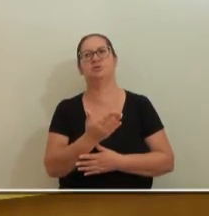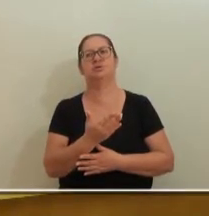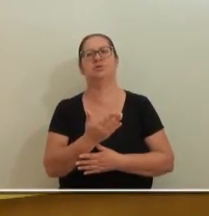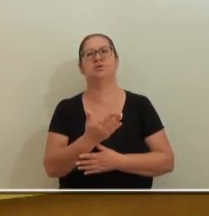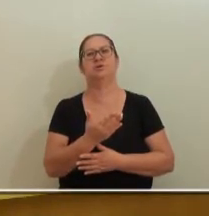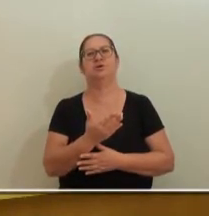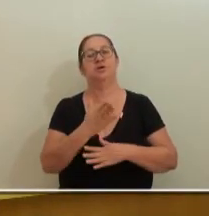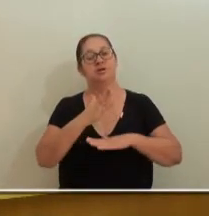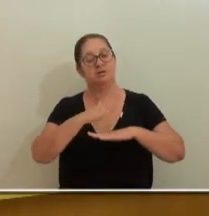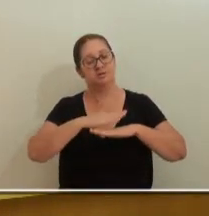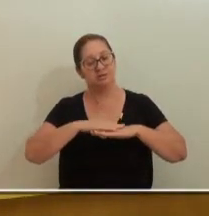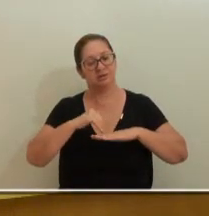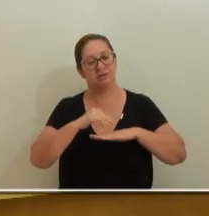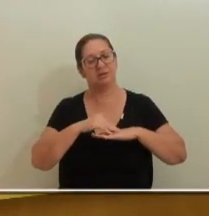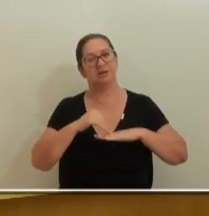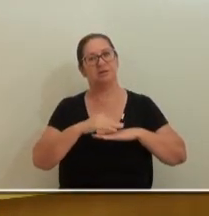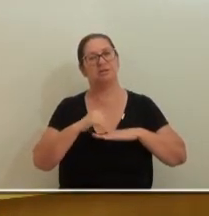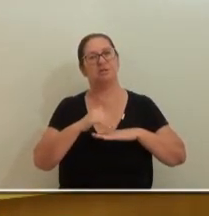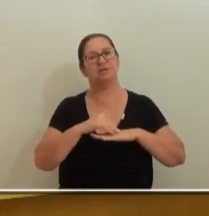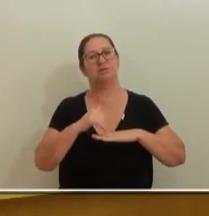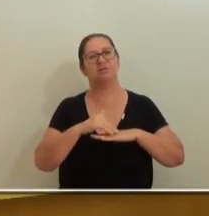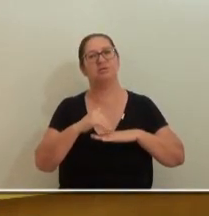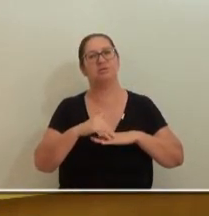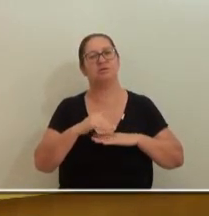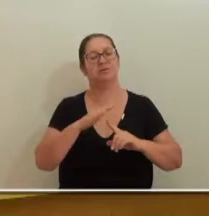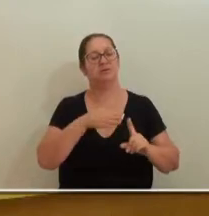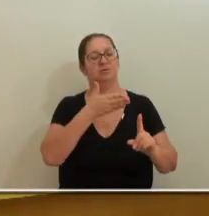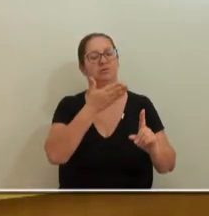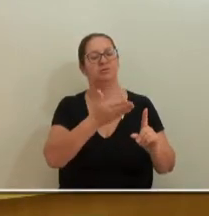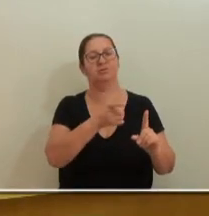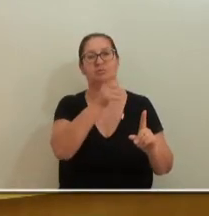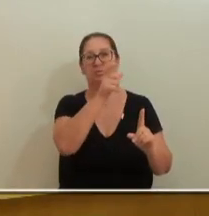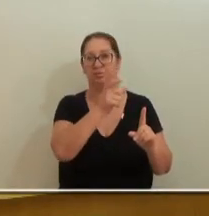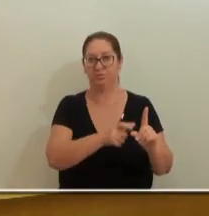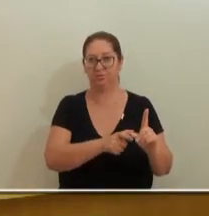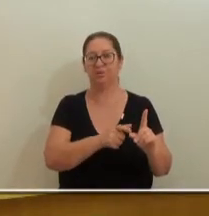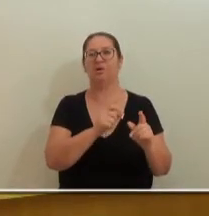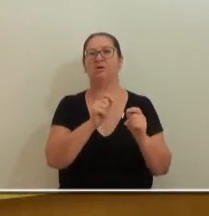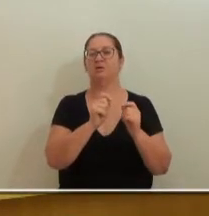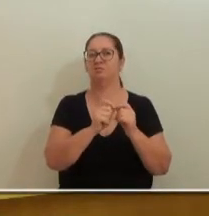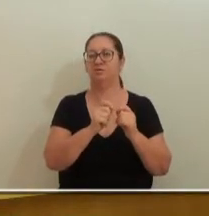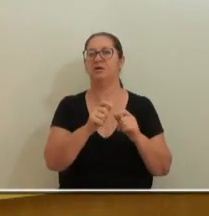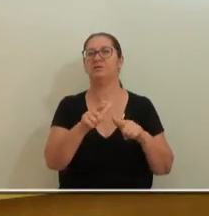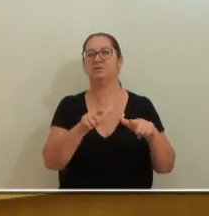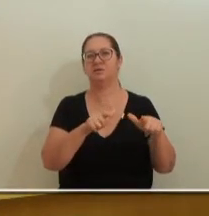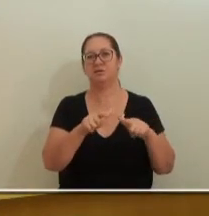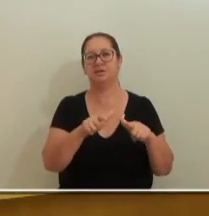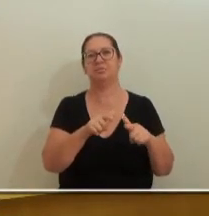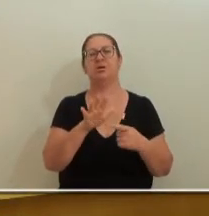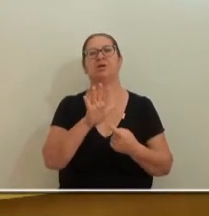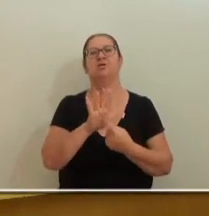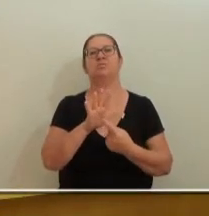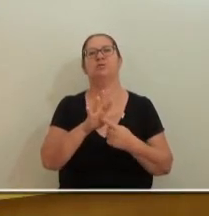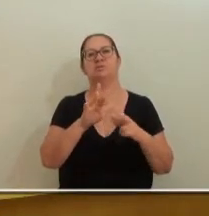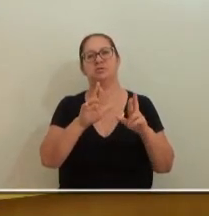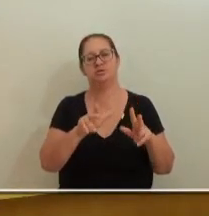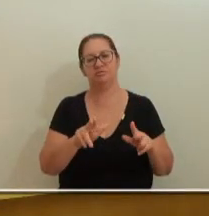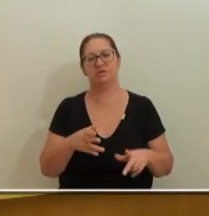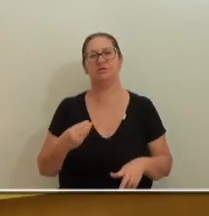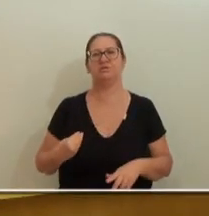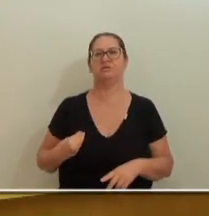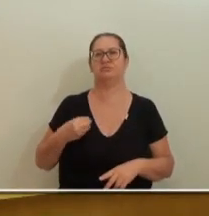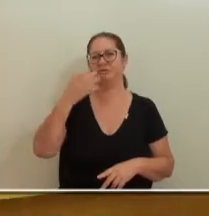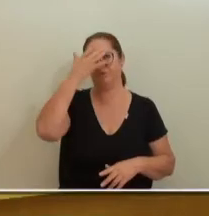esse carinho, esse afeto para uma pessoa que realmente faz acontecer e faz a diferença na vida das pessoas.